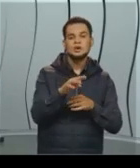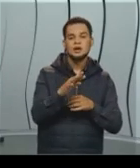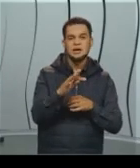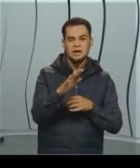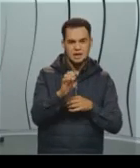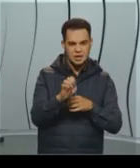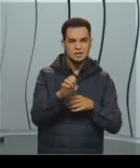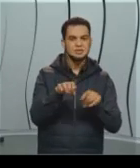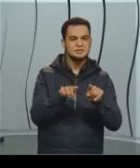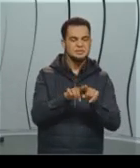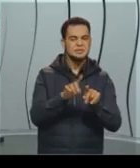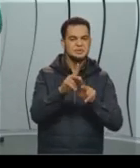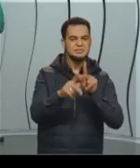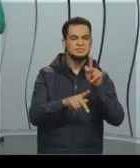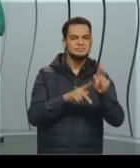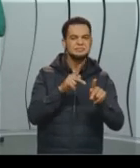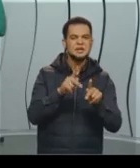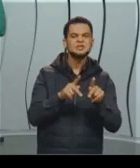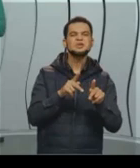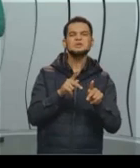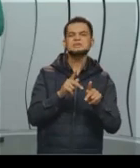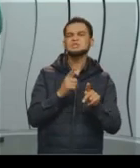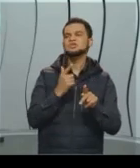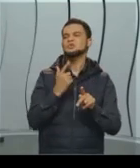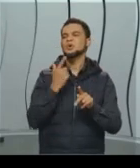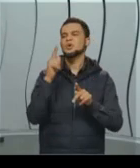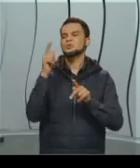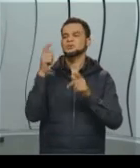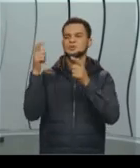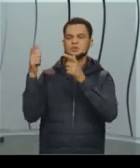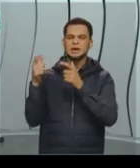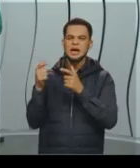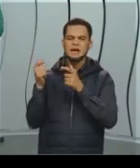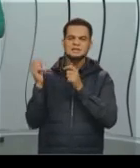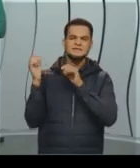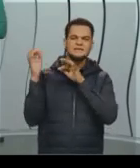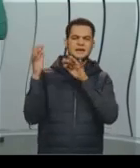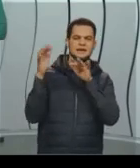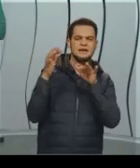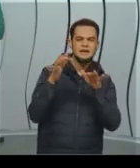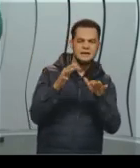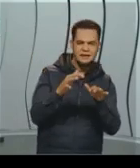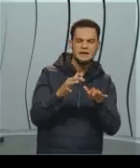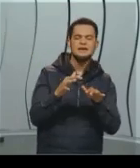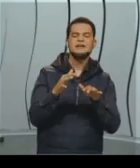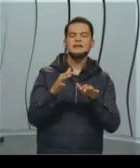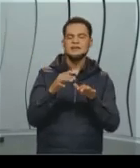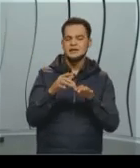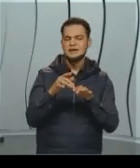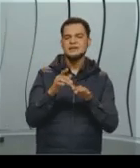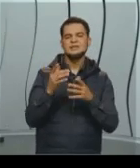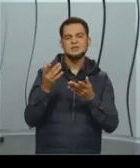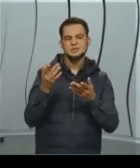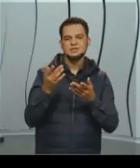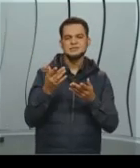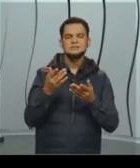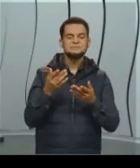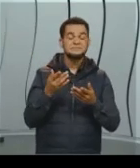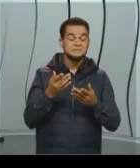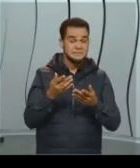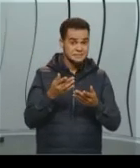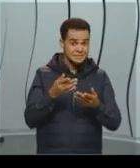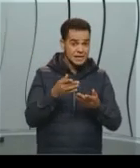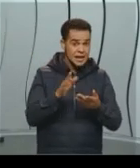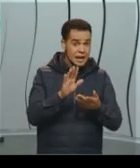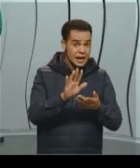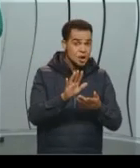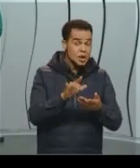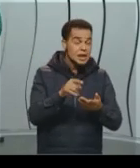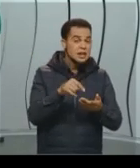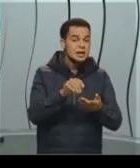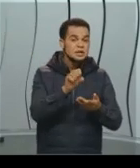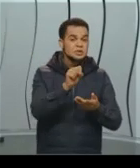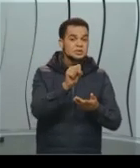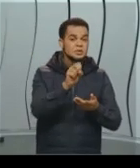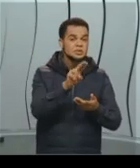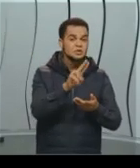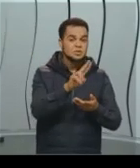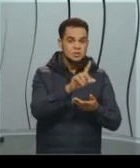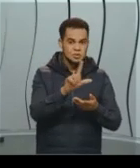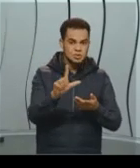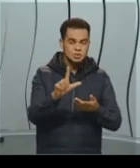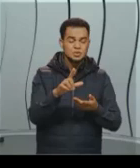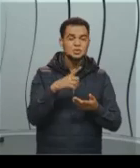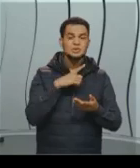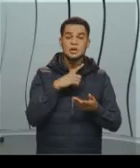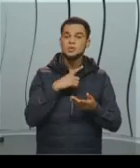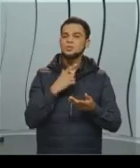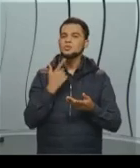os bantus como os iorubás, né? Durante o período da escravização para o Brasil. No sul, a gente tem os bosquímanos e